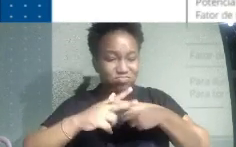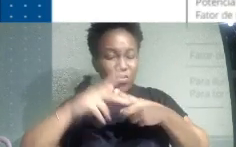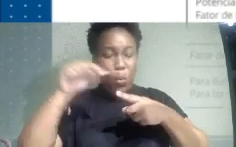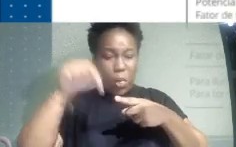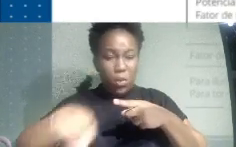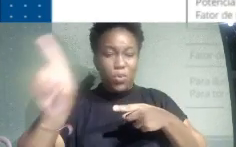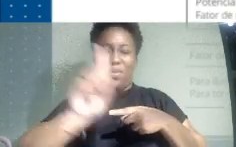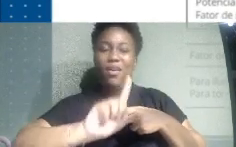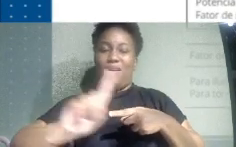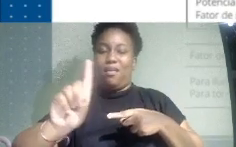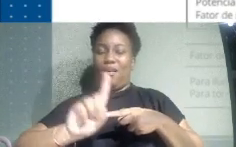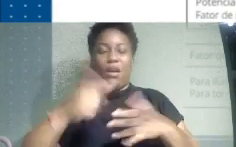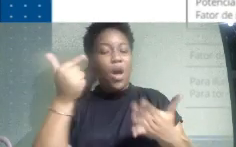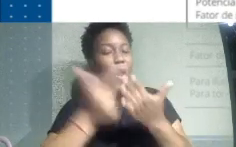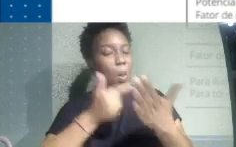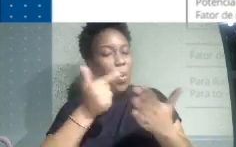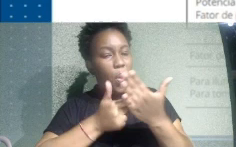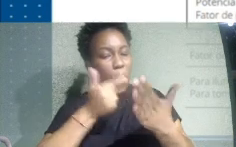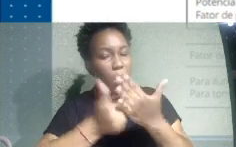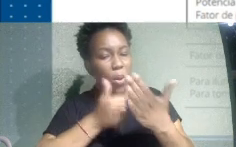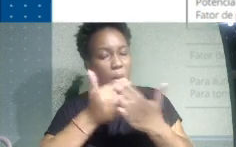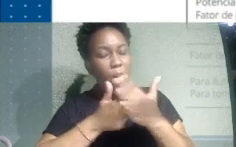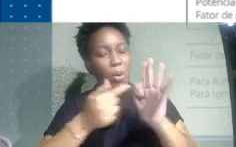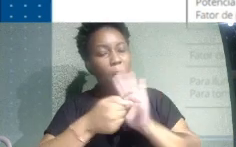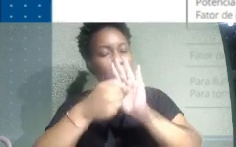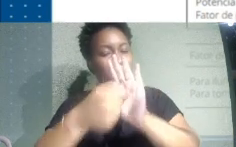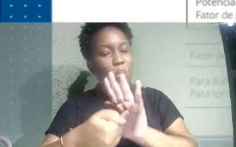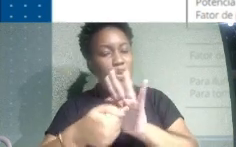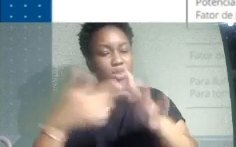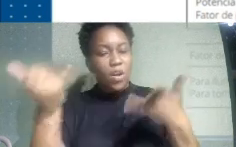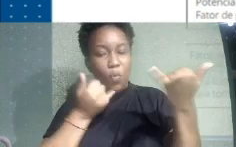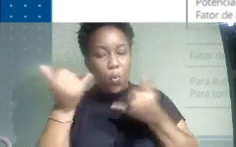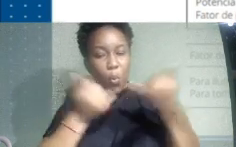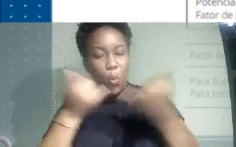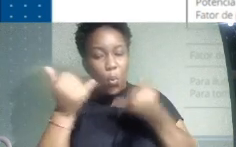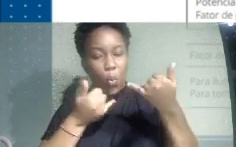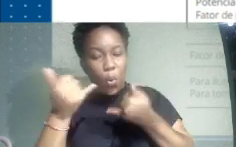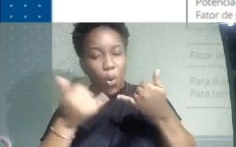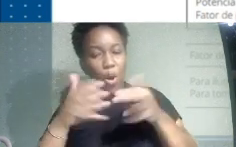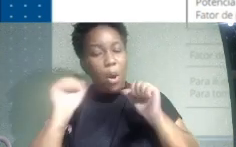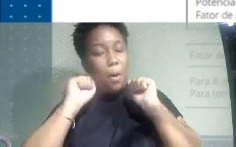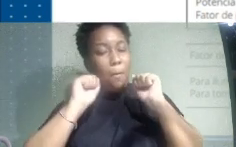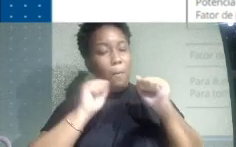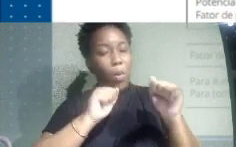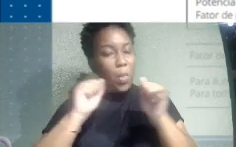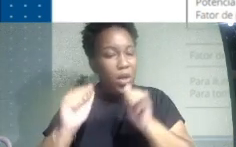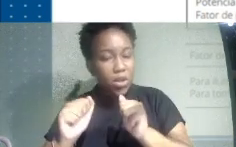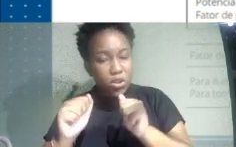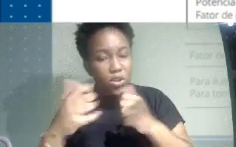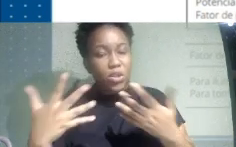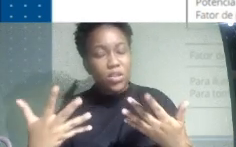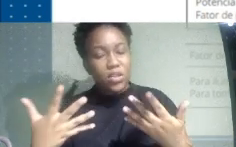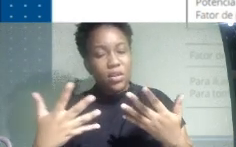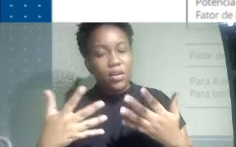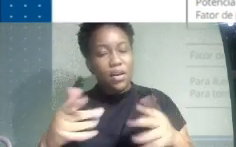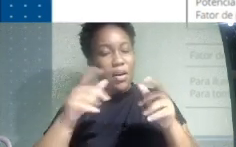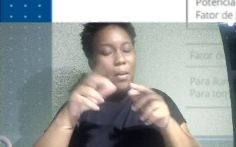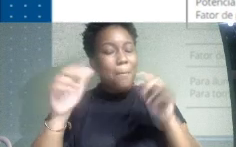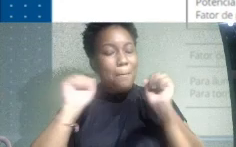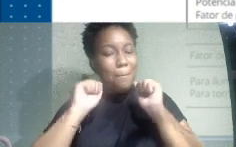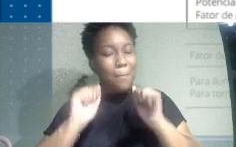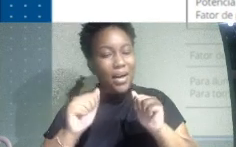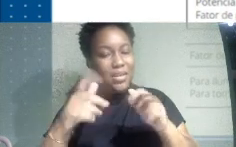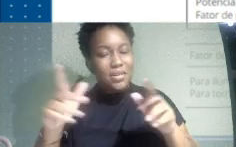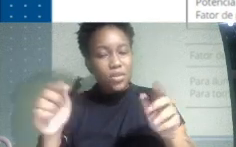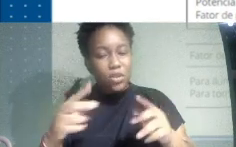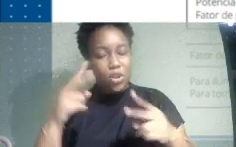Mas vamos lá. O livro de vocês traz para vocês essas duas informações. Ele diz o quê? Potência aparente é igual a potência ativa mais a potência reativa. A